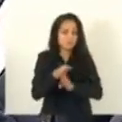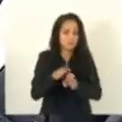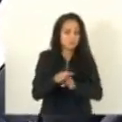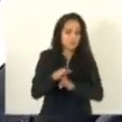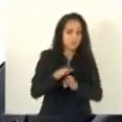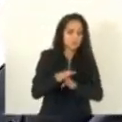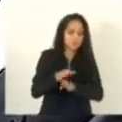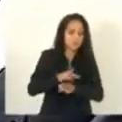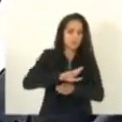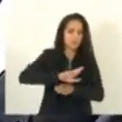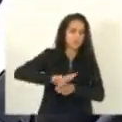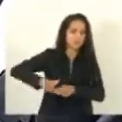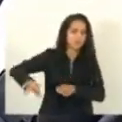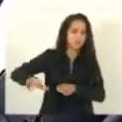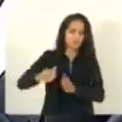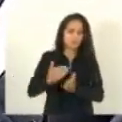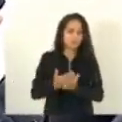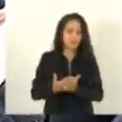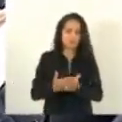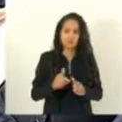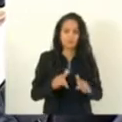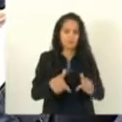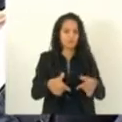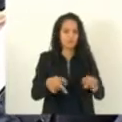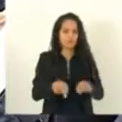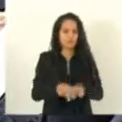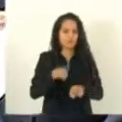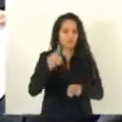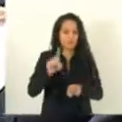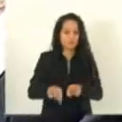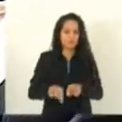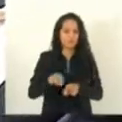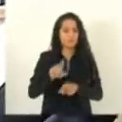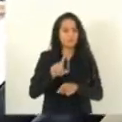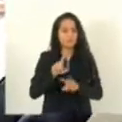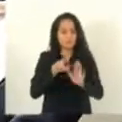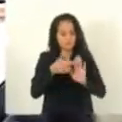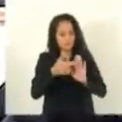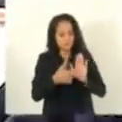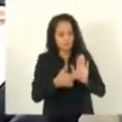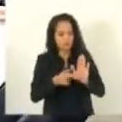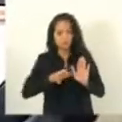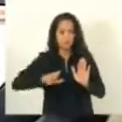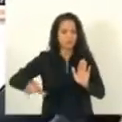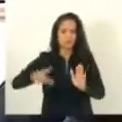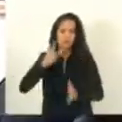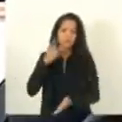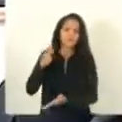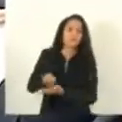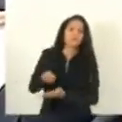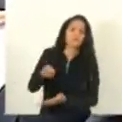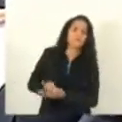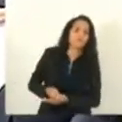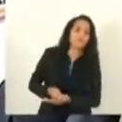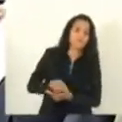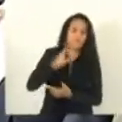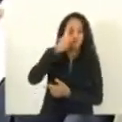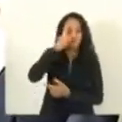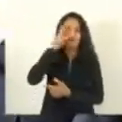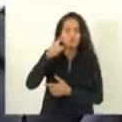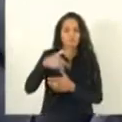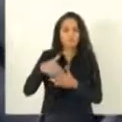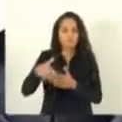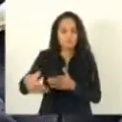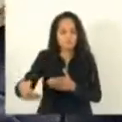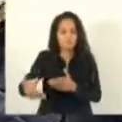se trata de vício de iniciativa também, porque ele estabelece diretrizes. Ele não está dizendo que o governo é obrigado, quando é que deve ser